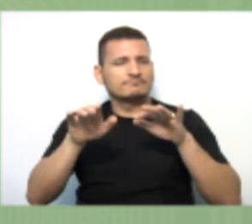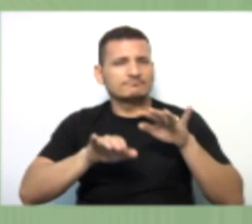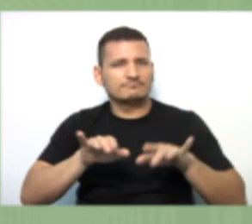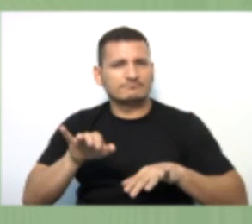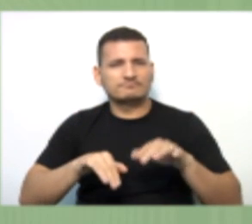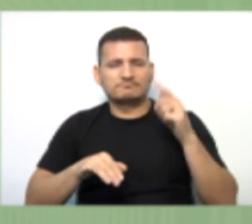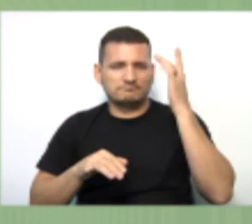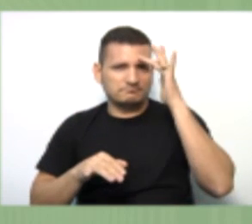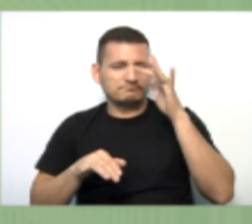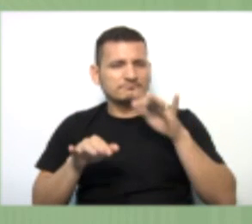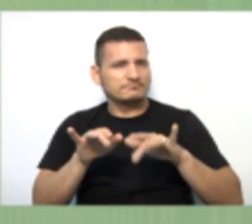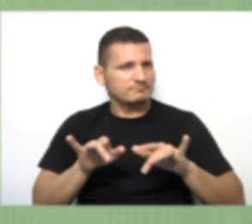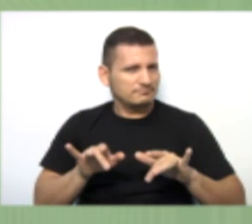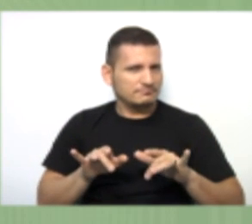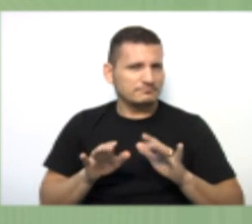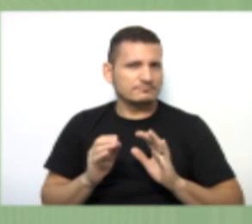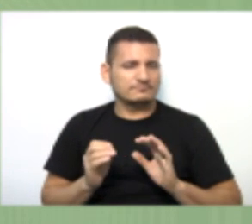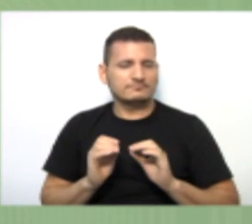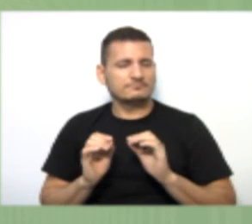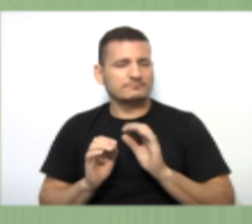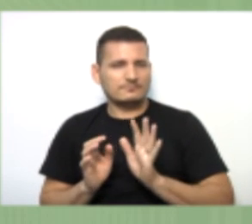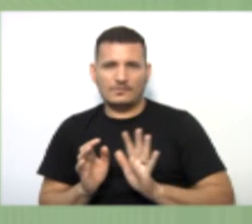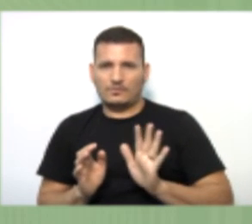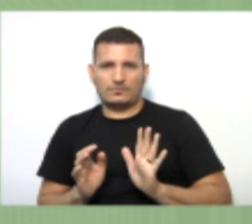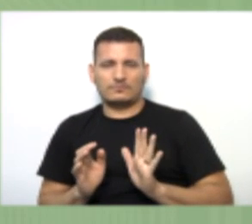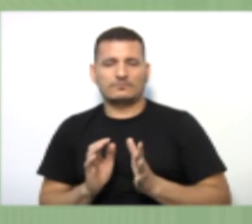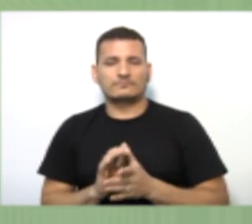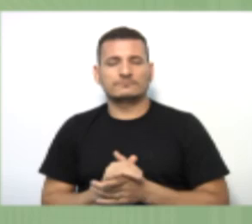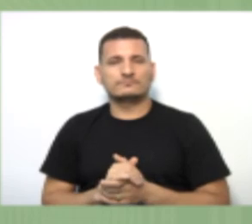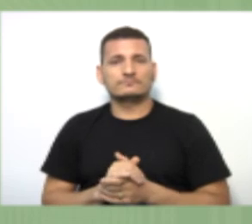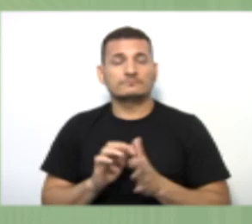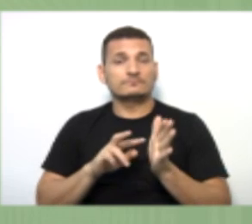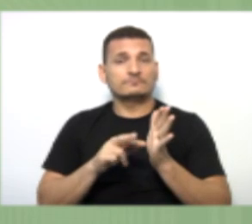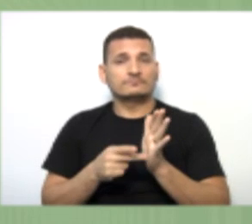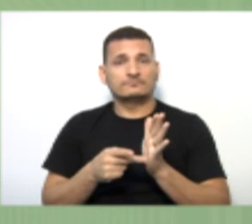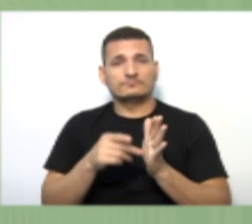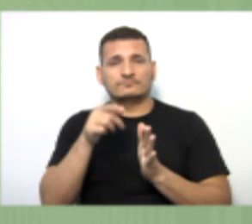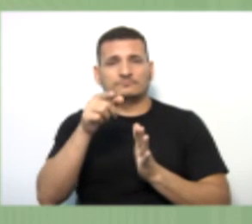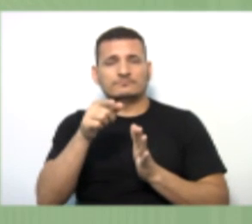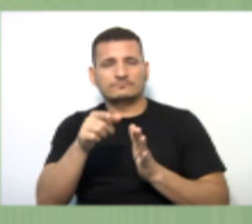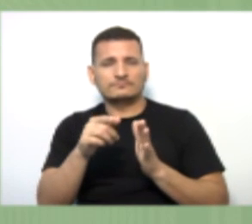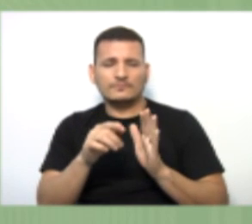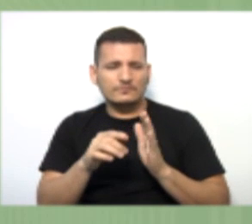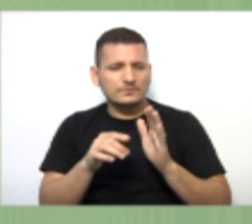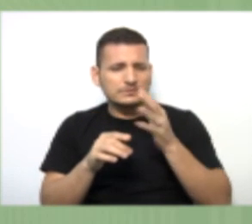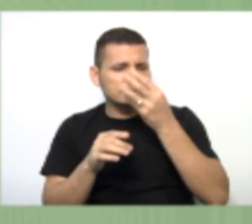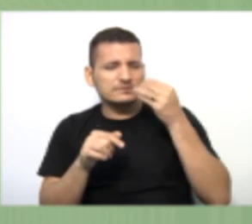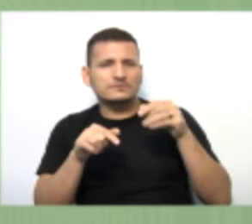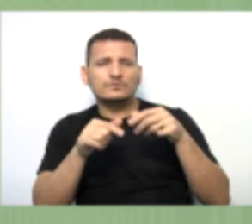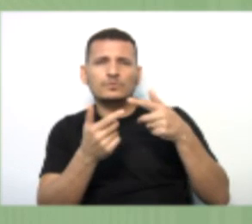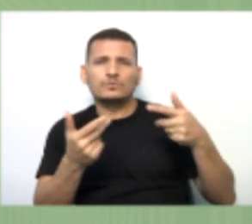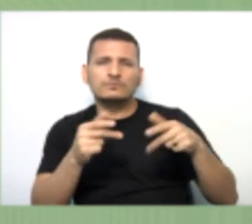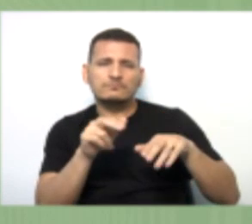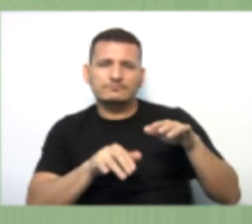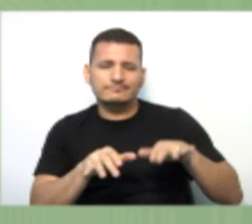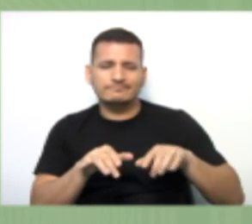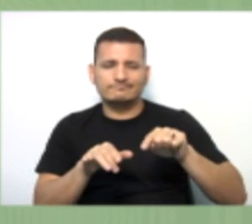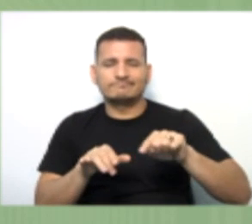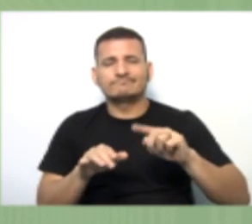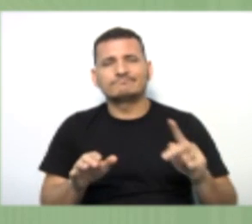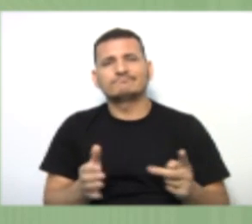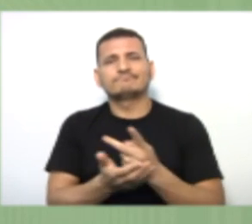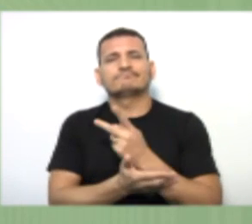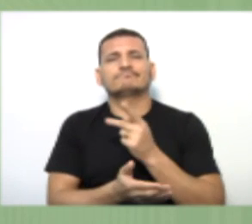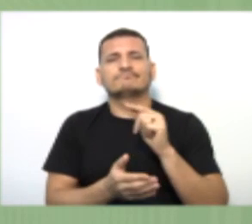saber programar, tudo mais, tal? Não, não é isso. Significa que quando você deixa de fazer uma certa tarefa, você acaba